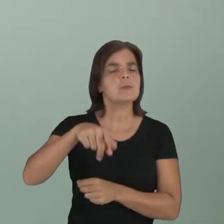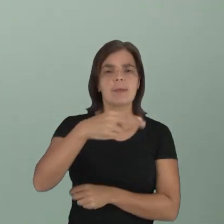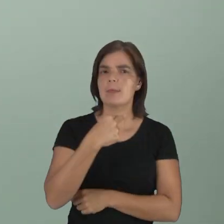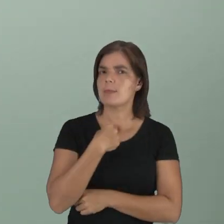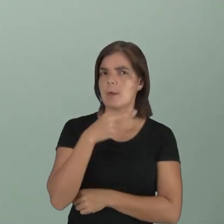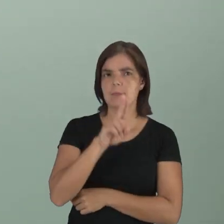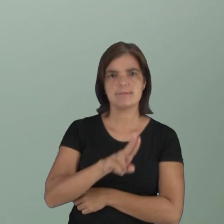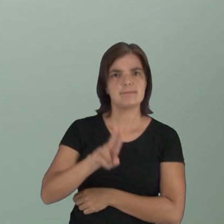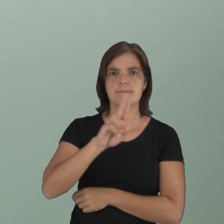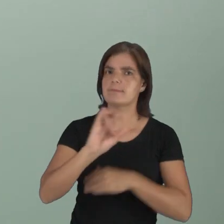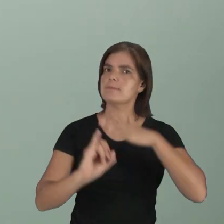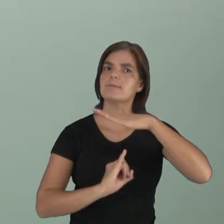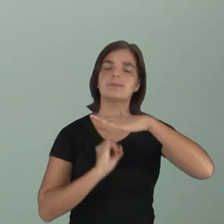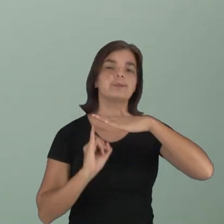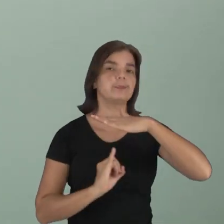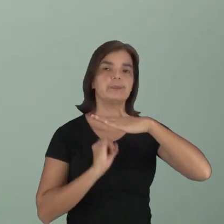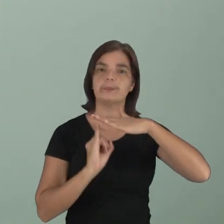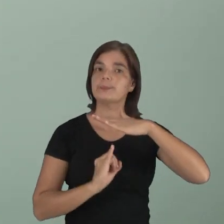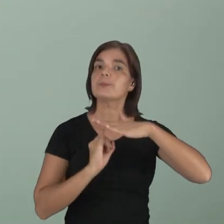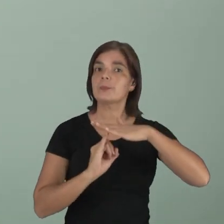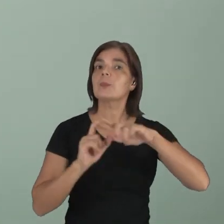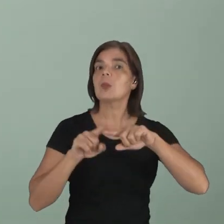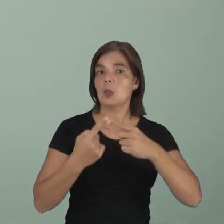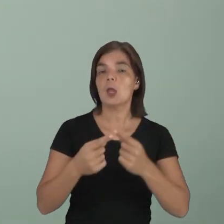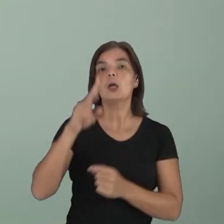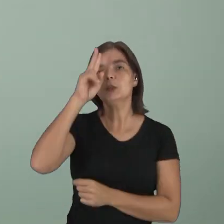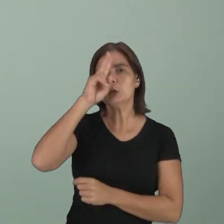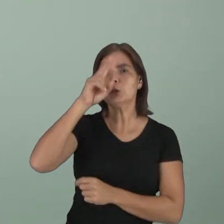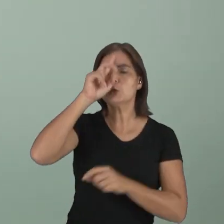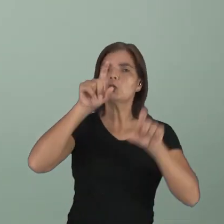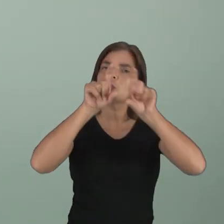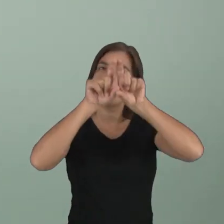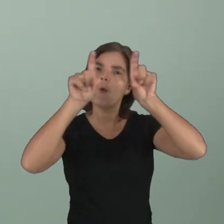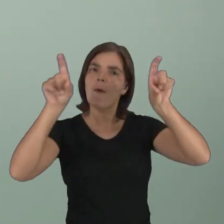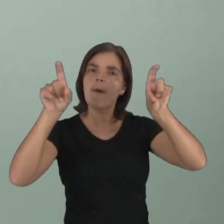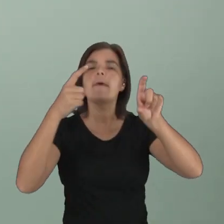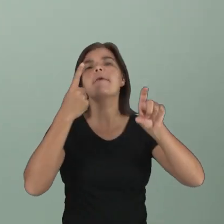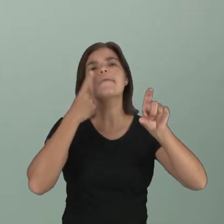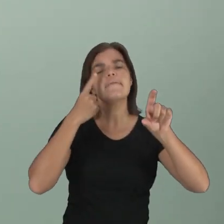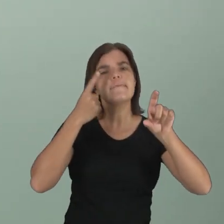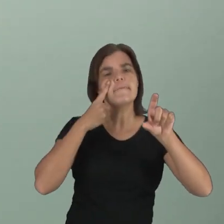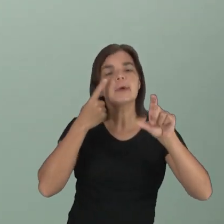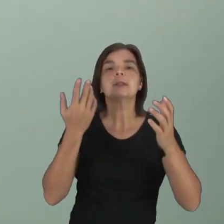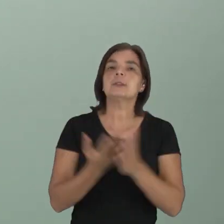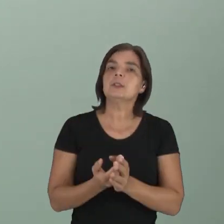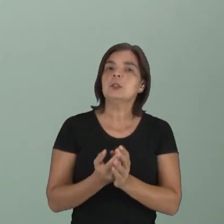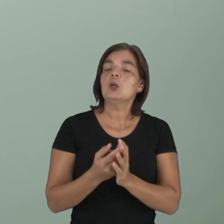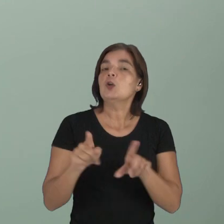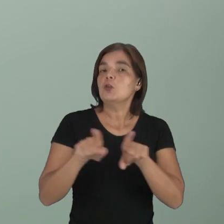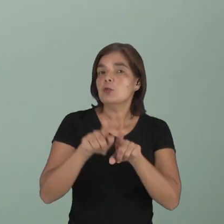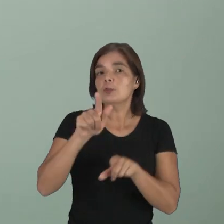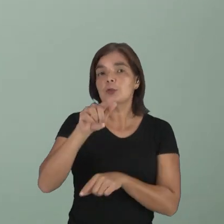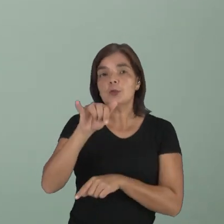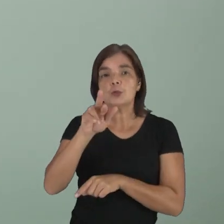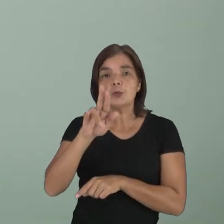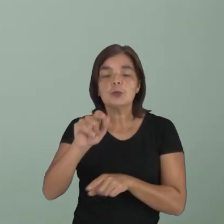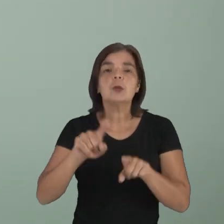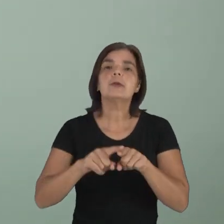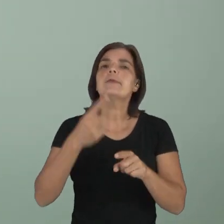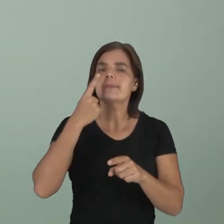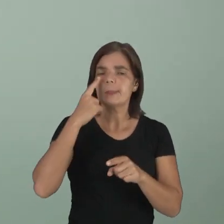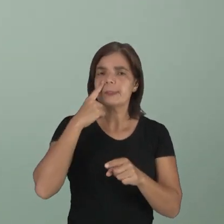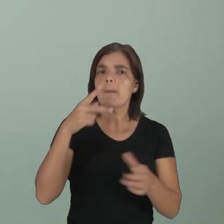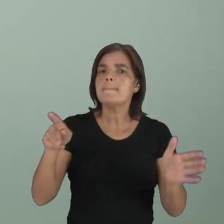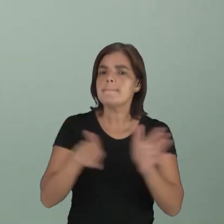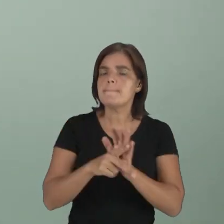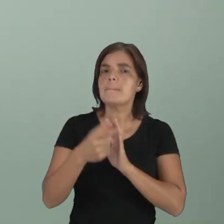não pode utilizar a linguagem informal. Nas histórias em quadrinhos, verificamos gírias, verificamos expressões